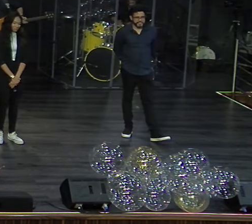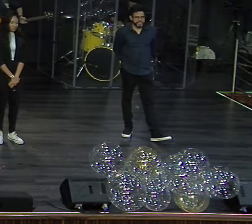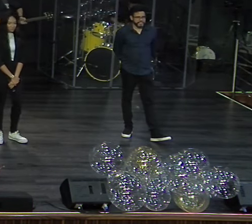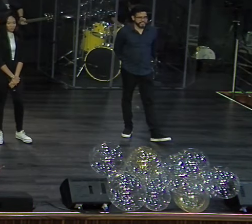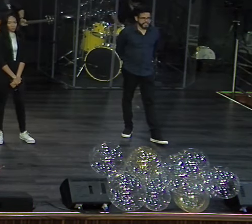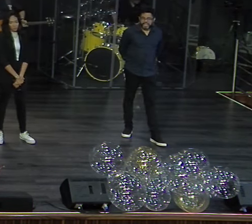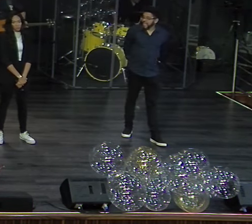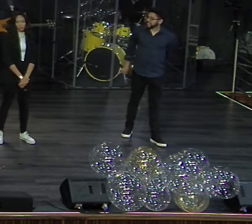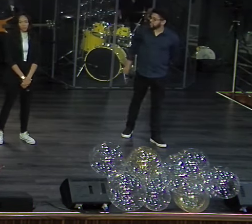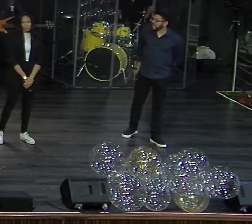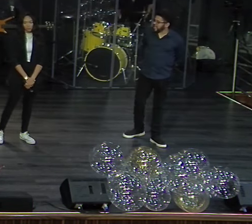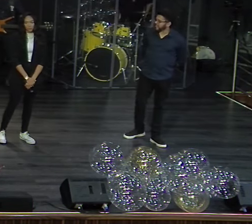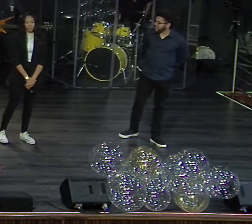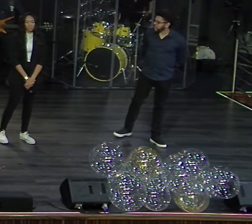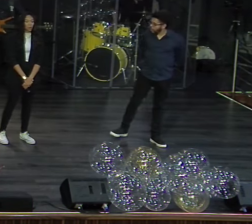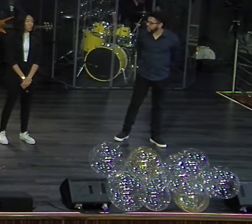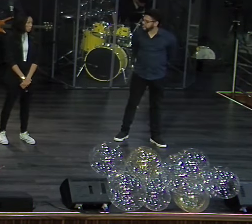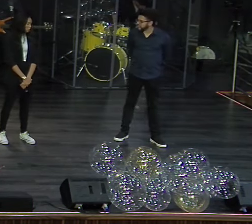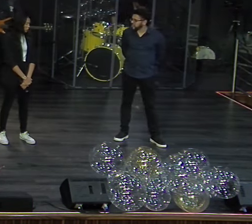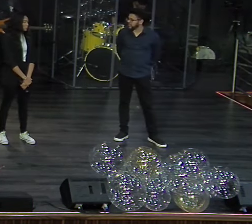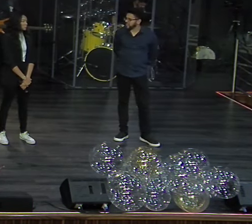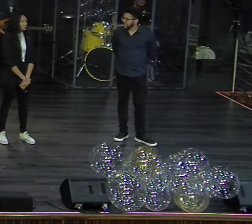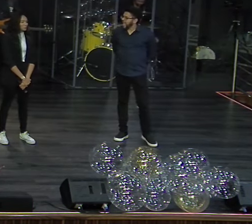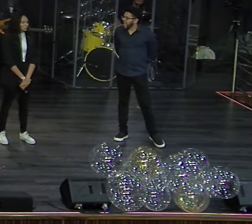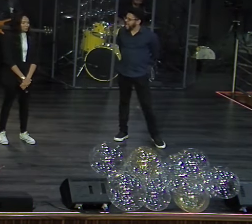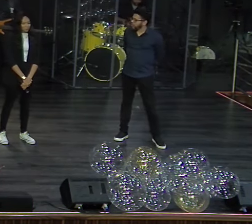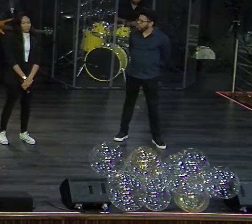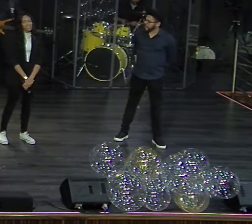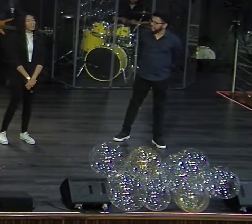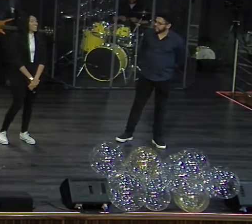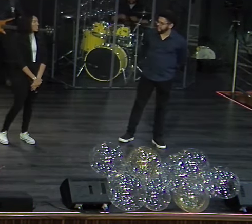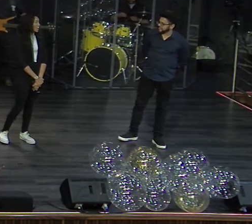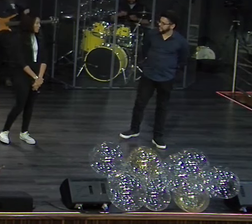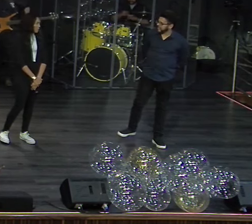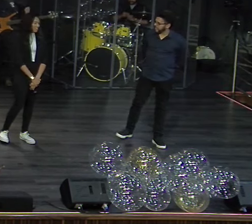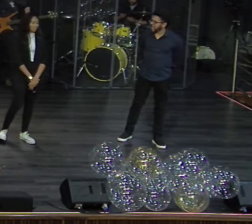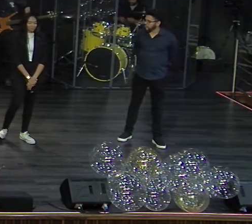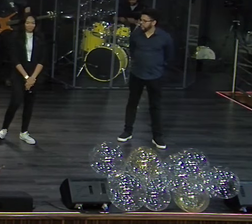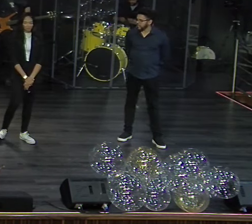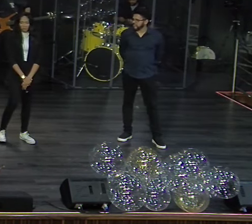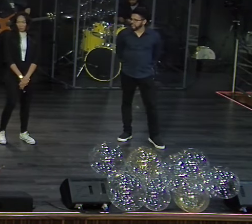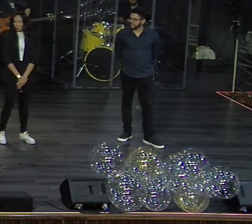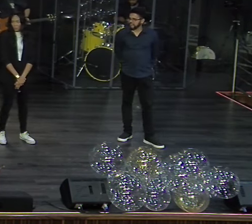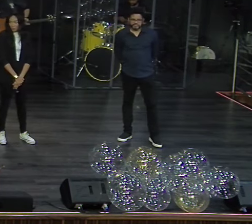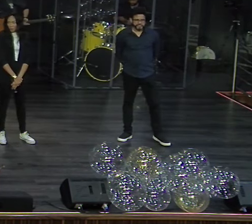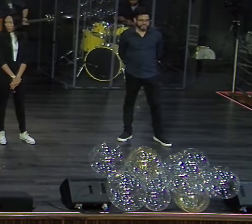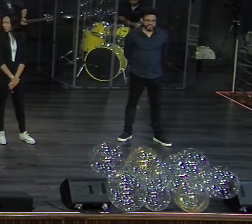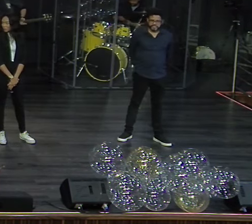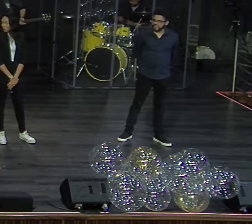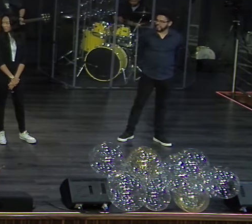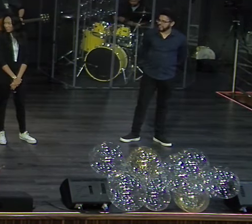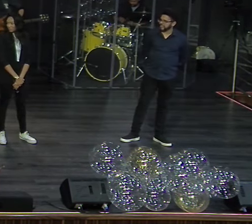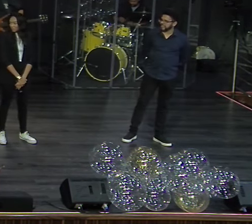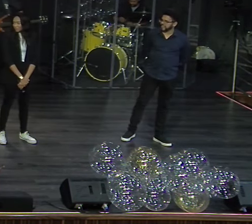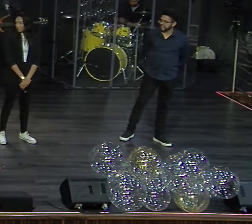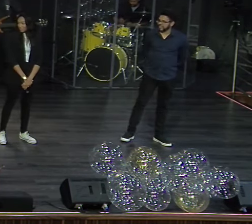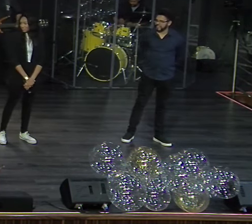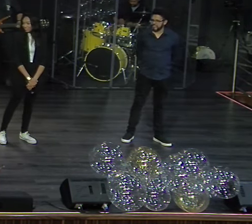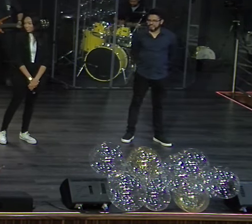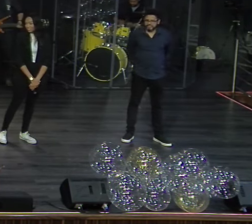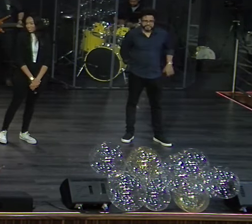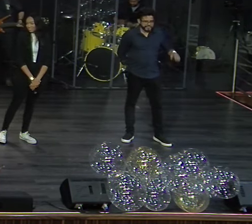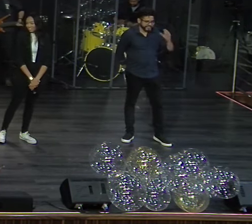do lado e essa palavra é forte não é agora Calma né agora a palavra você tem que descobrir